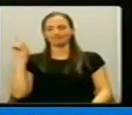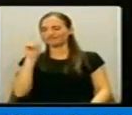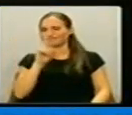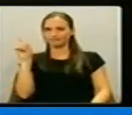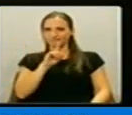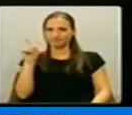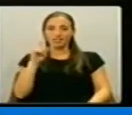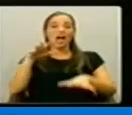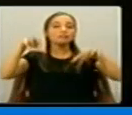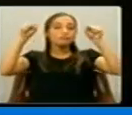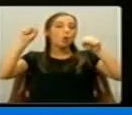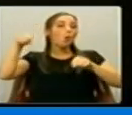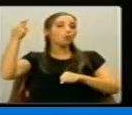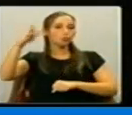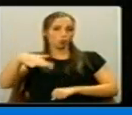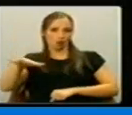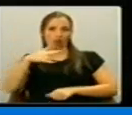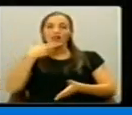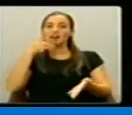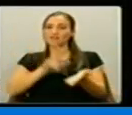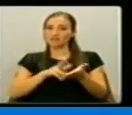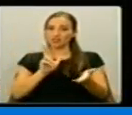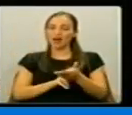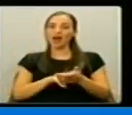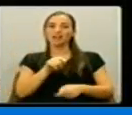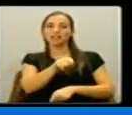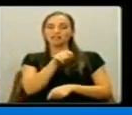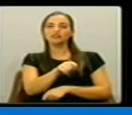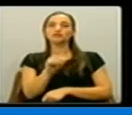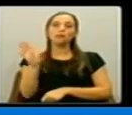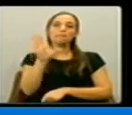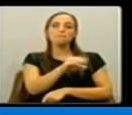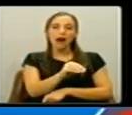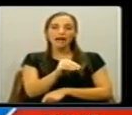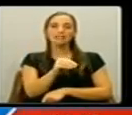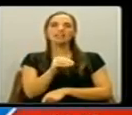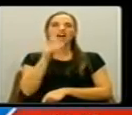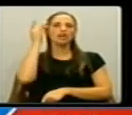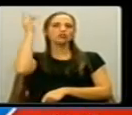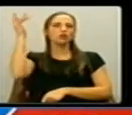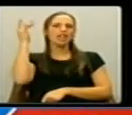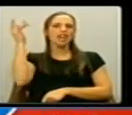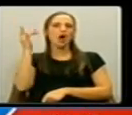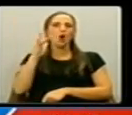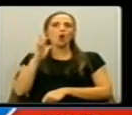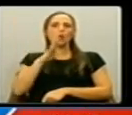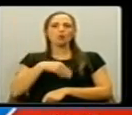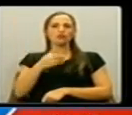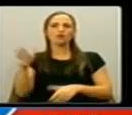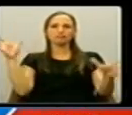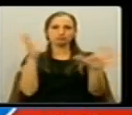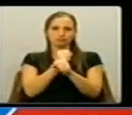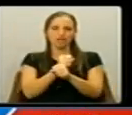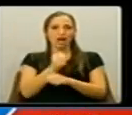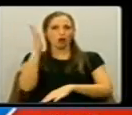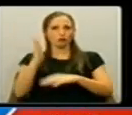noutros sítios. Em boa verdade, isto é mais uma reciclagem das teorias do fim do mundo. Isto parece-nos muito parecido com o que aconteceu em 2012,